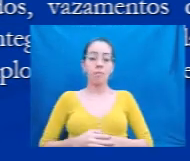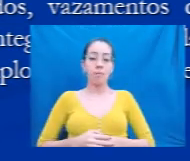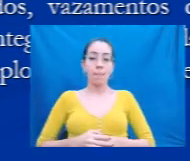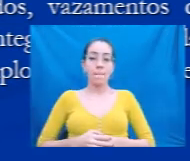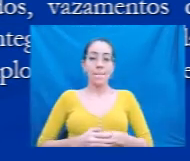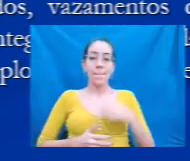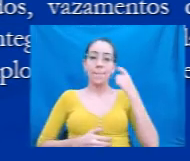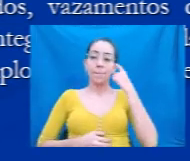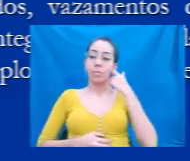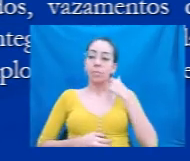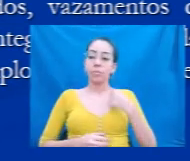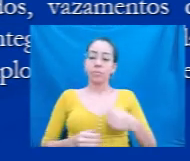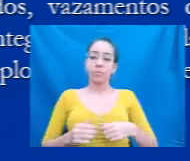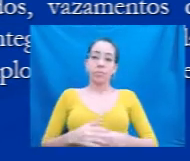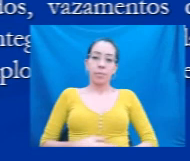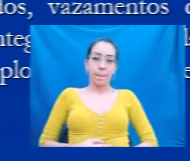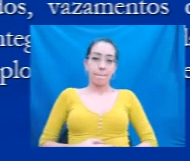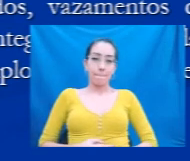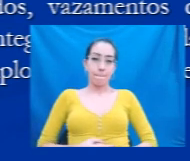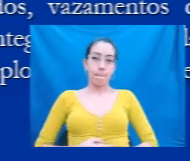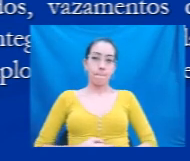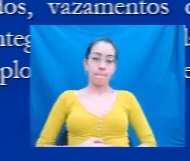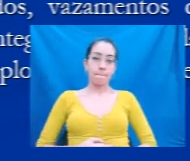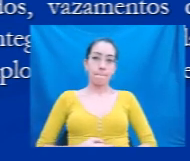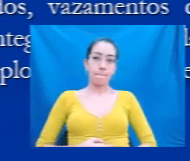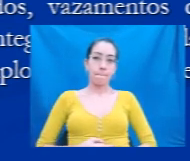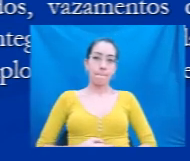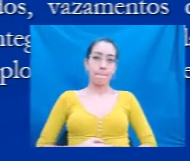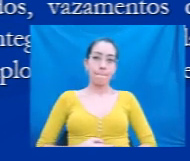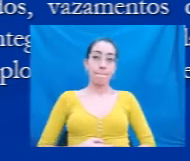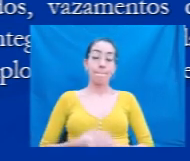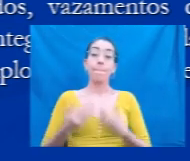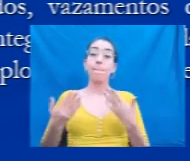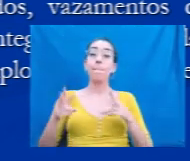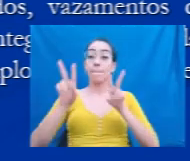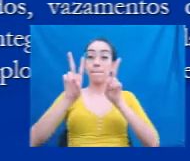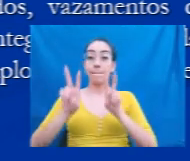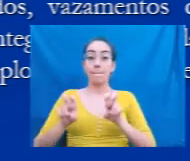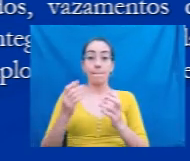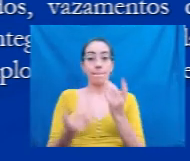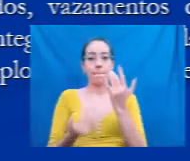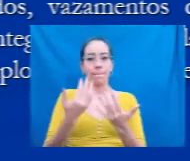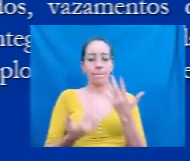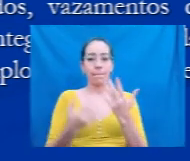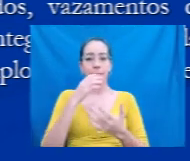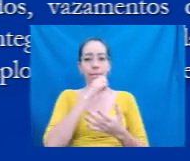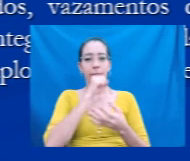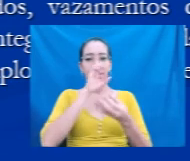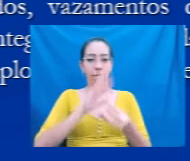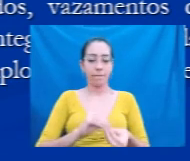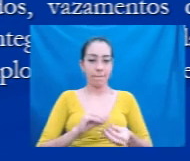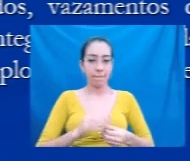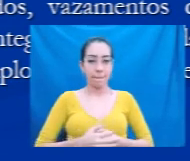Então, em relação a incêndio, gente, só vou comentar aqui rapidamente que, obviamente, né, ninguém que tem treinamento,